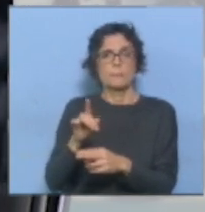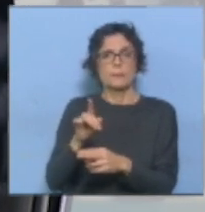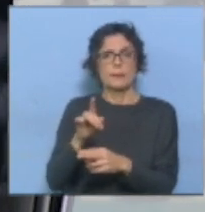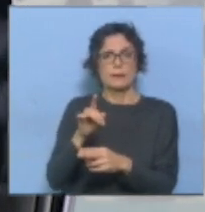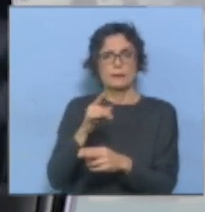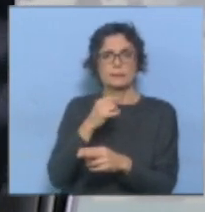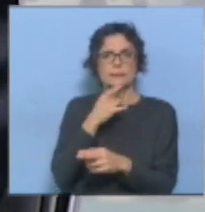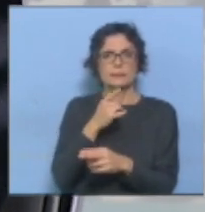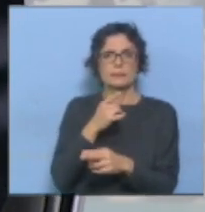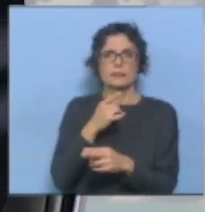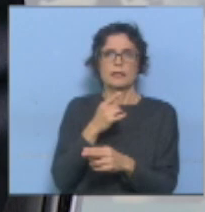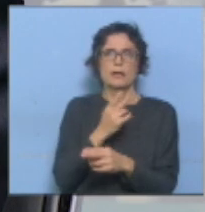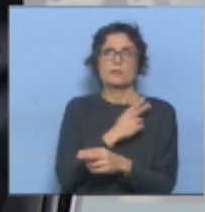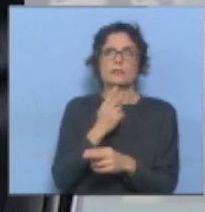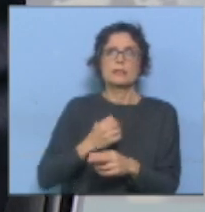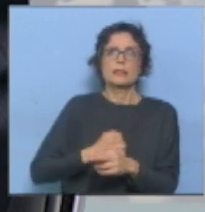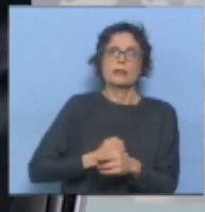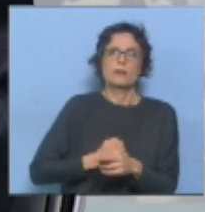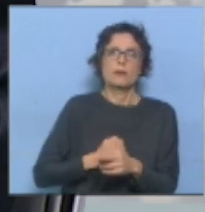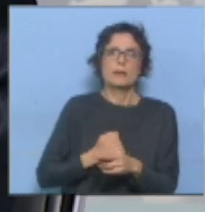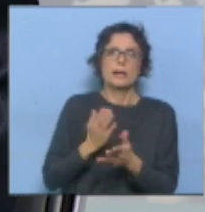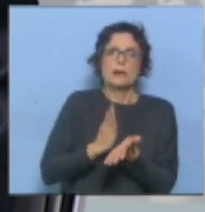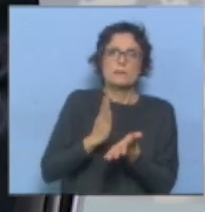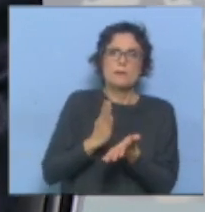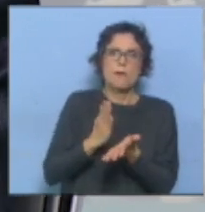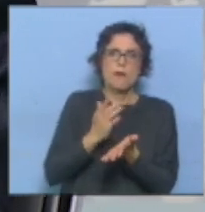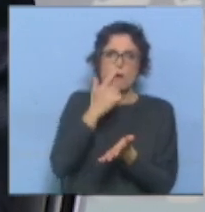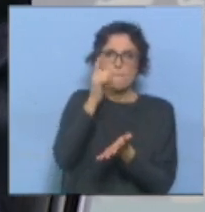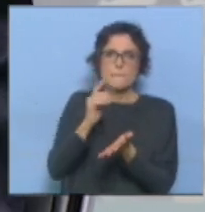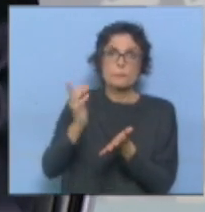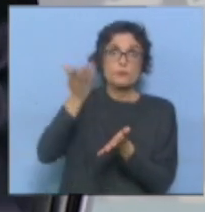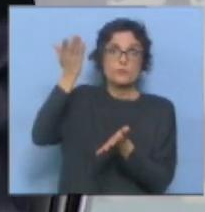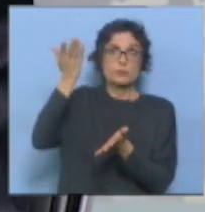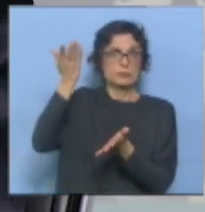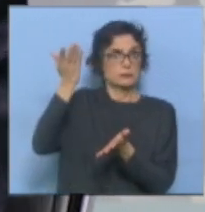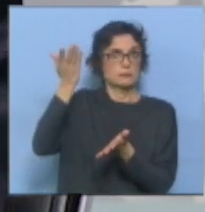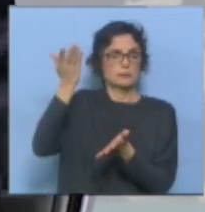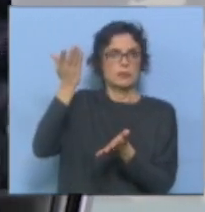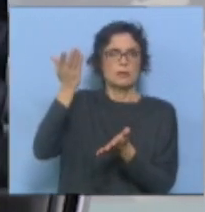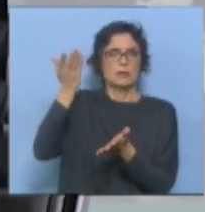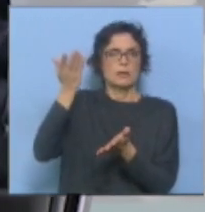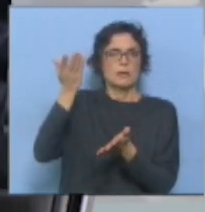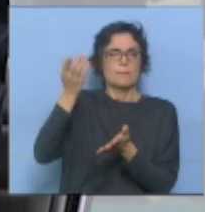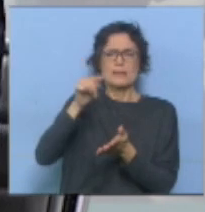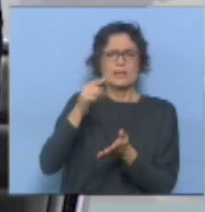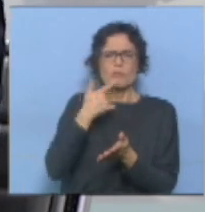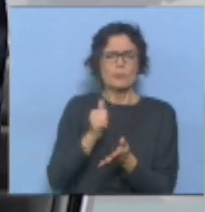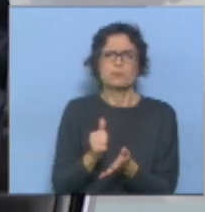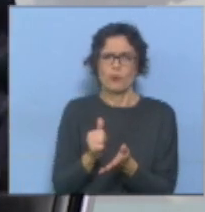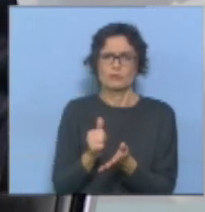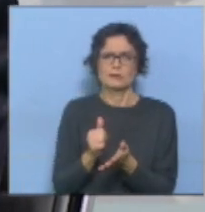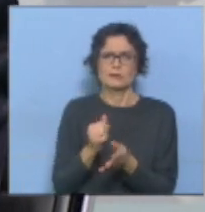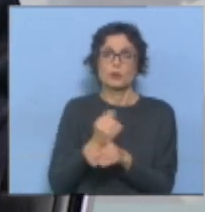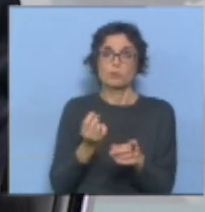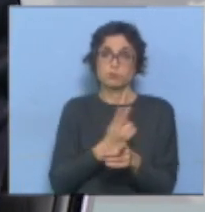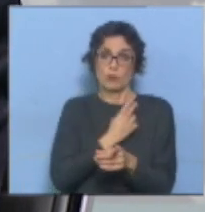elites e isso não pode ser, porque as universidades católicas nasceram para cuidar da educação de todos, sobretudo dos